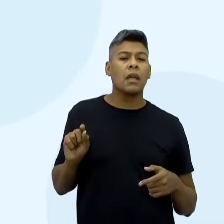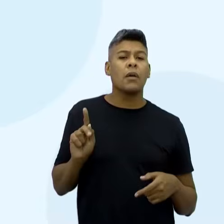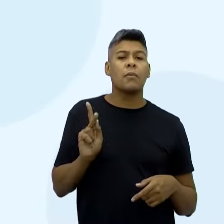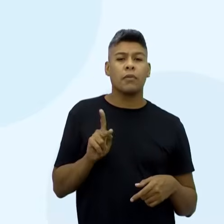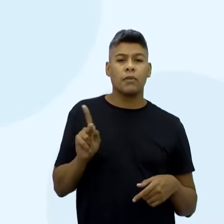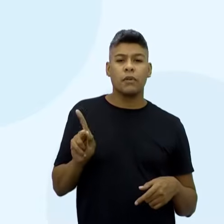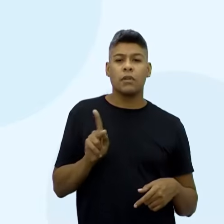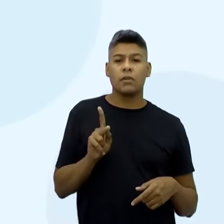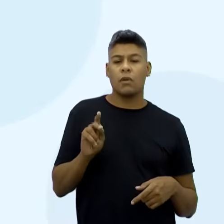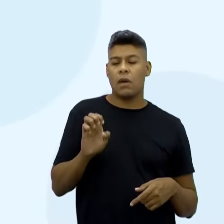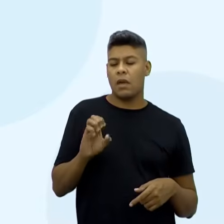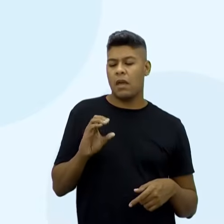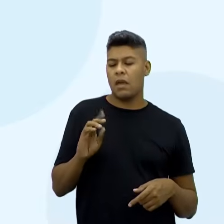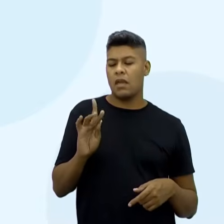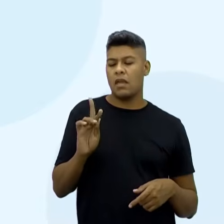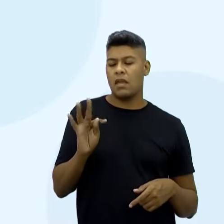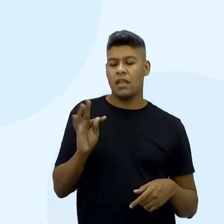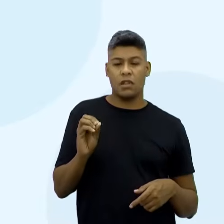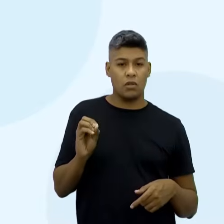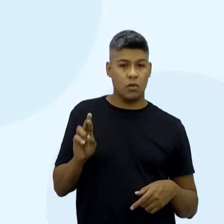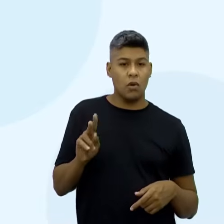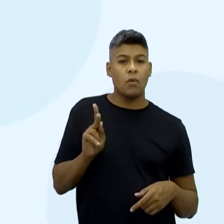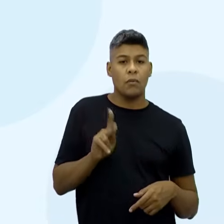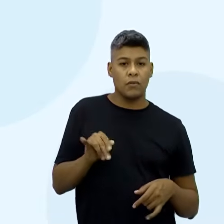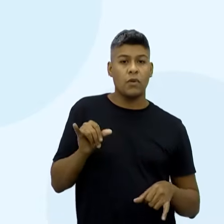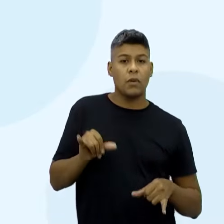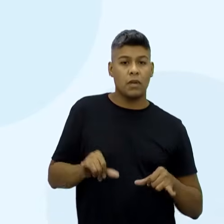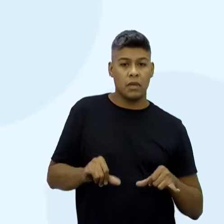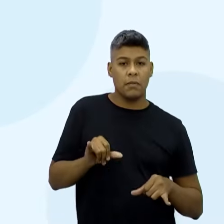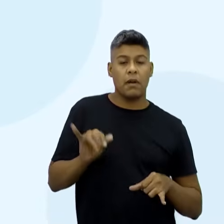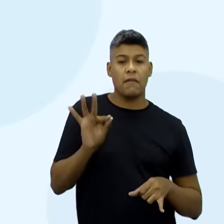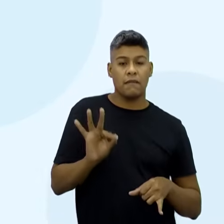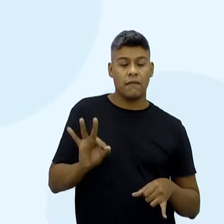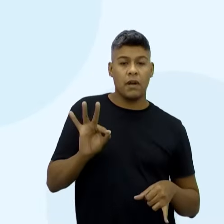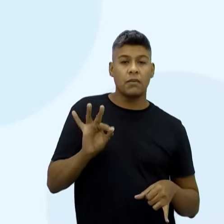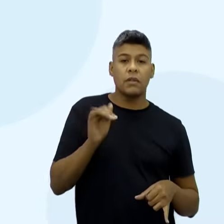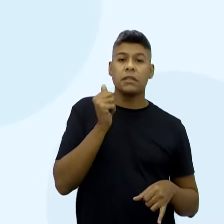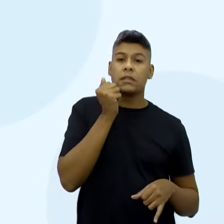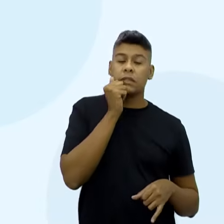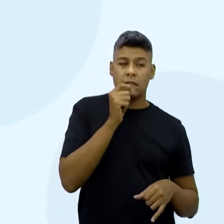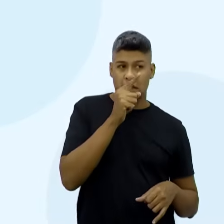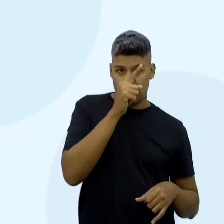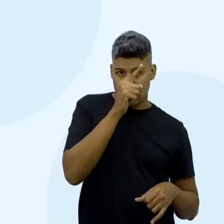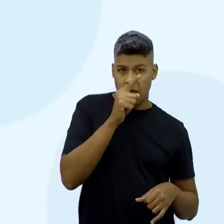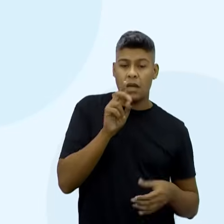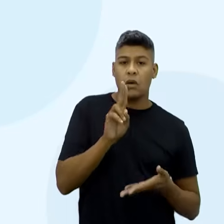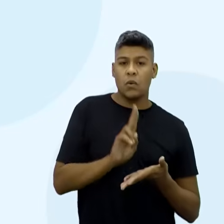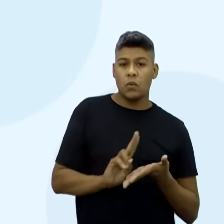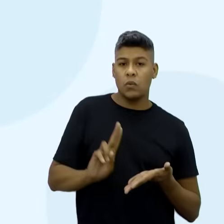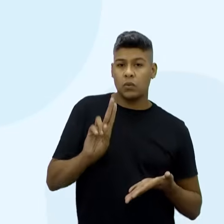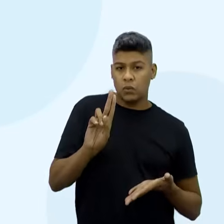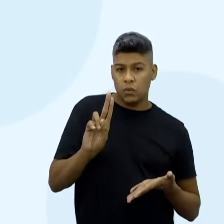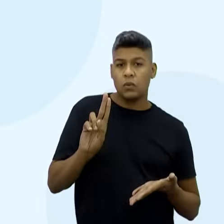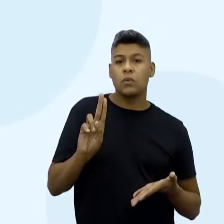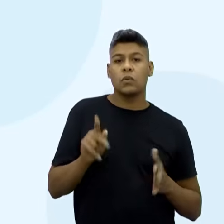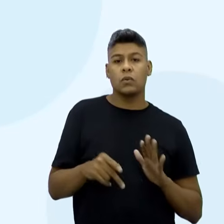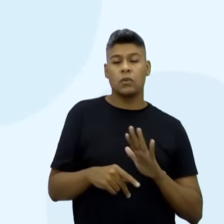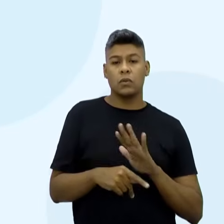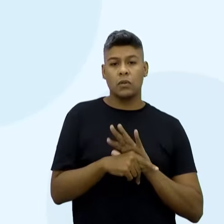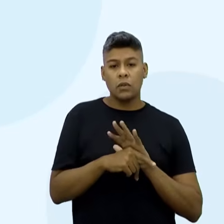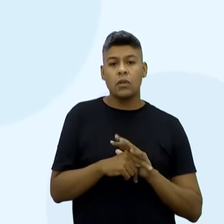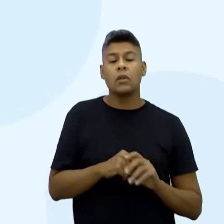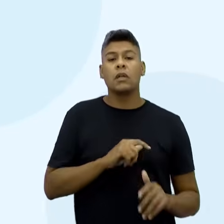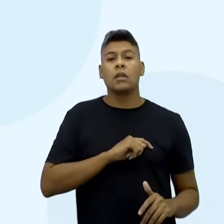Aguilar Vitorino. Ele é professor de Química da Faculdade de Ciências, lá da Universidade Nacional de